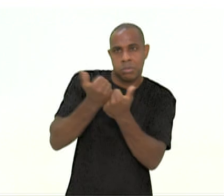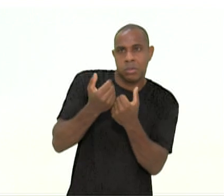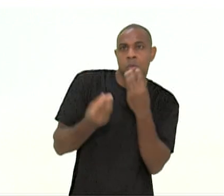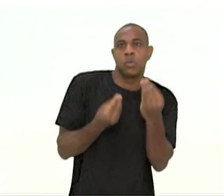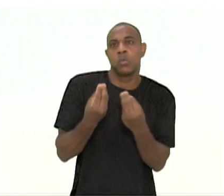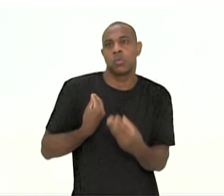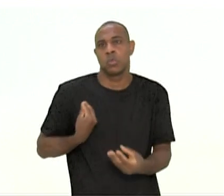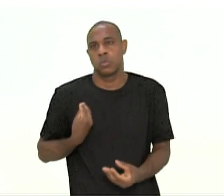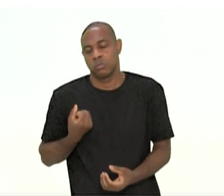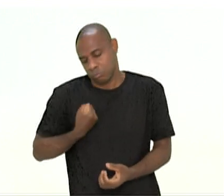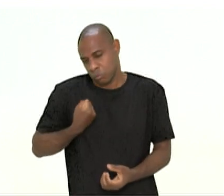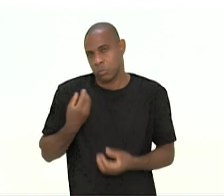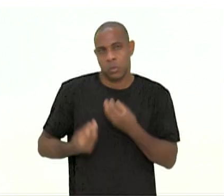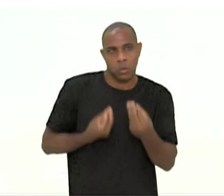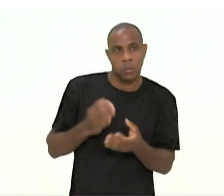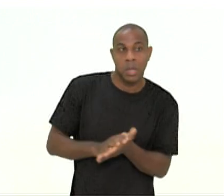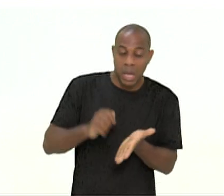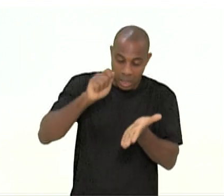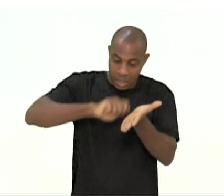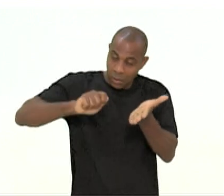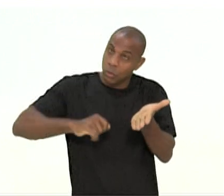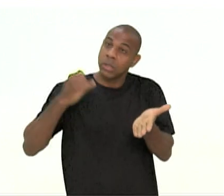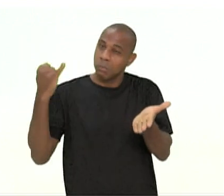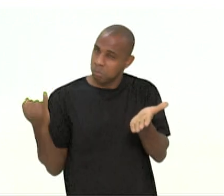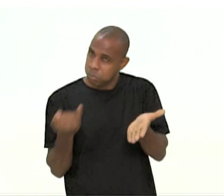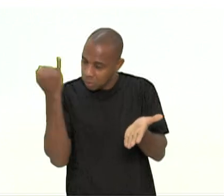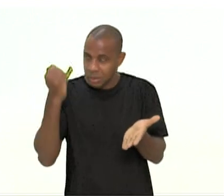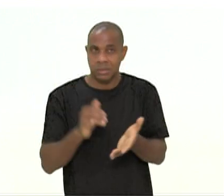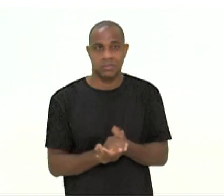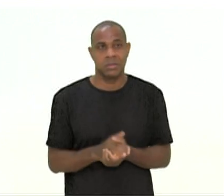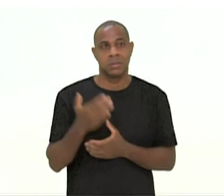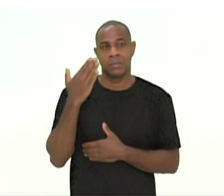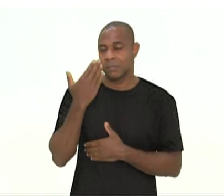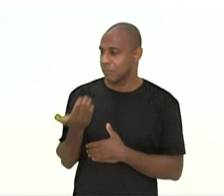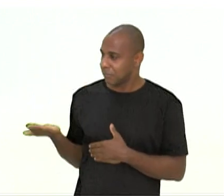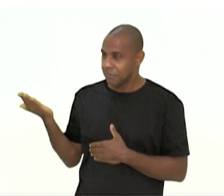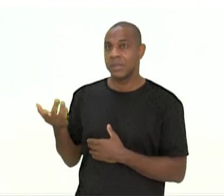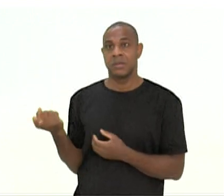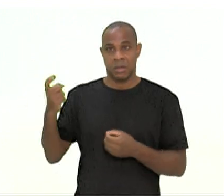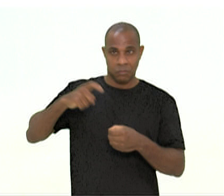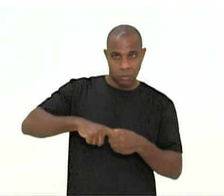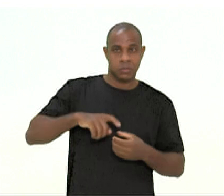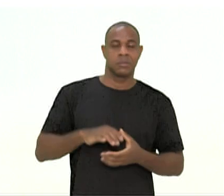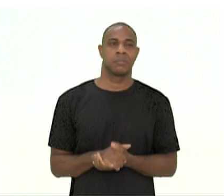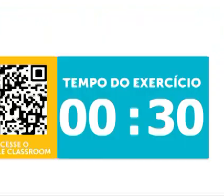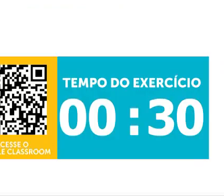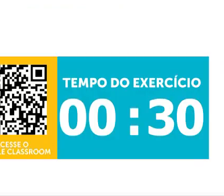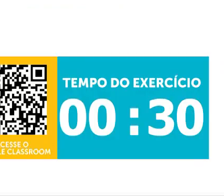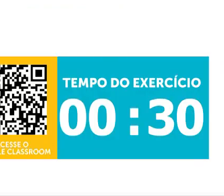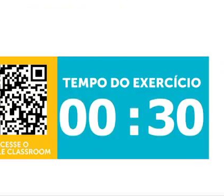variável. Tá? Anota isso para mim porque é bem importante, mas não perde tempo, que é bem rapidinho. Já volto.